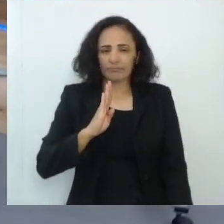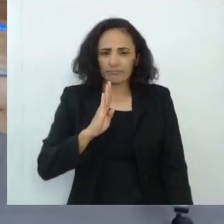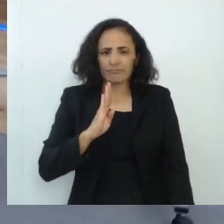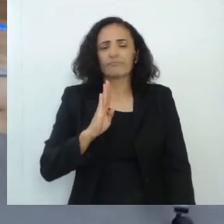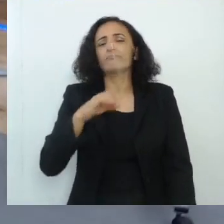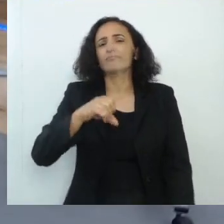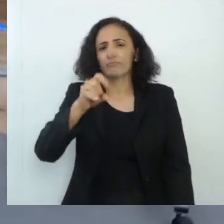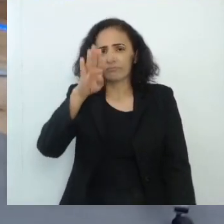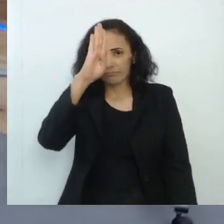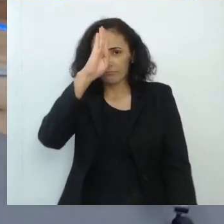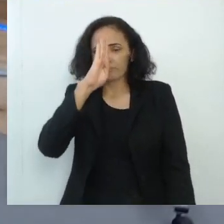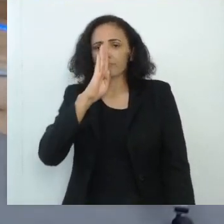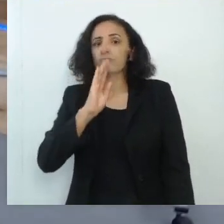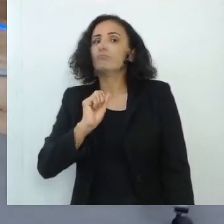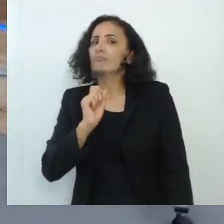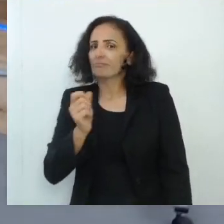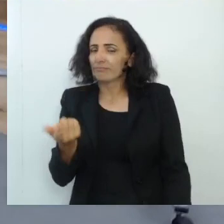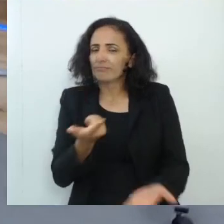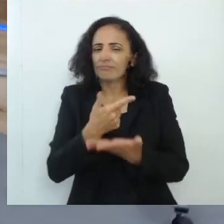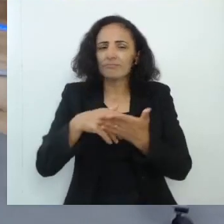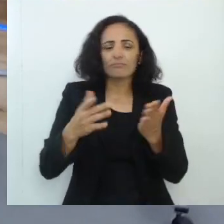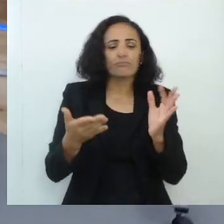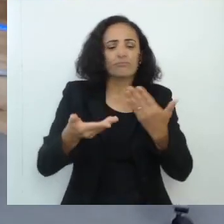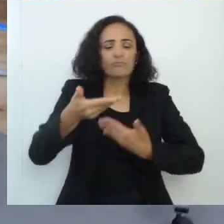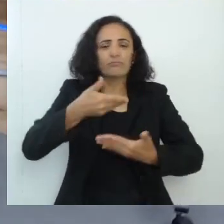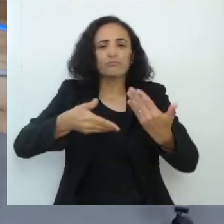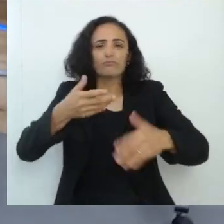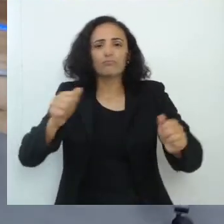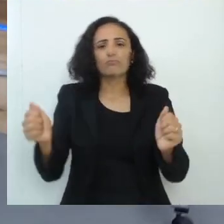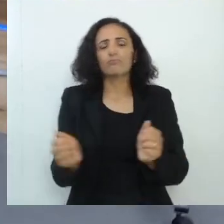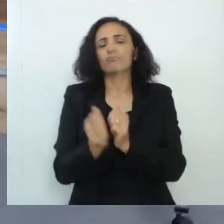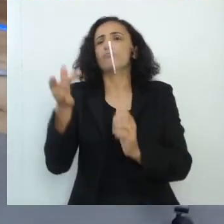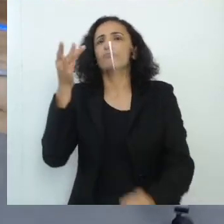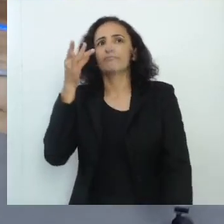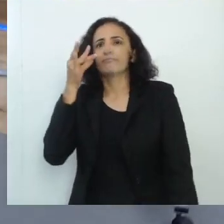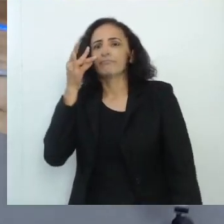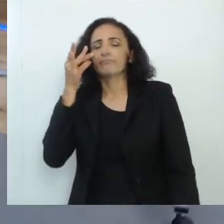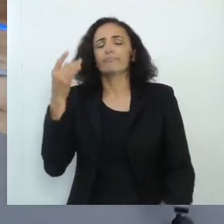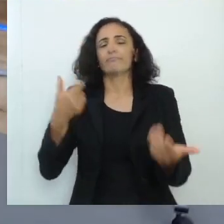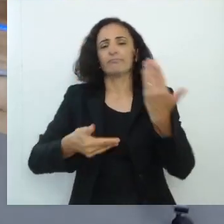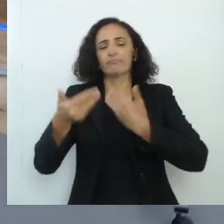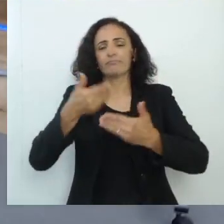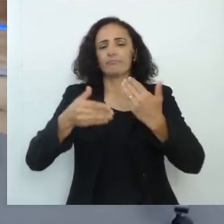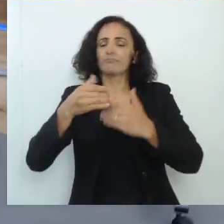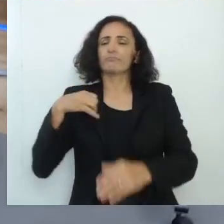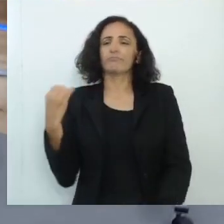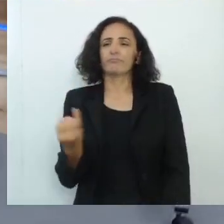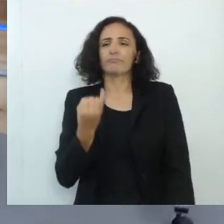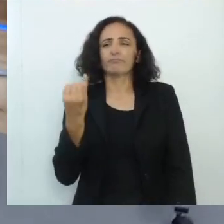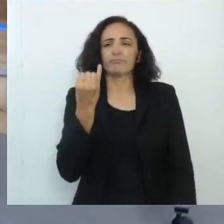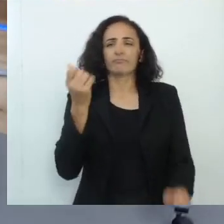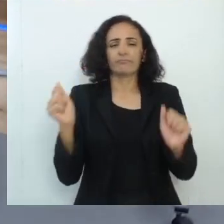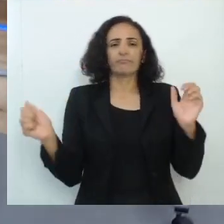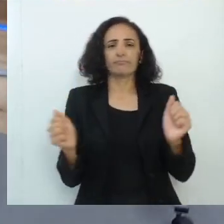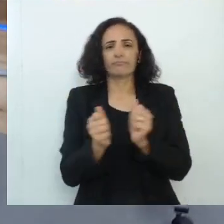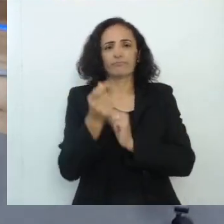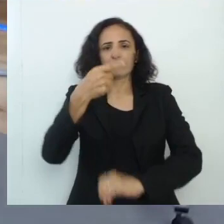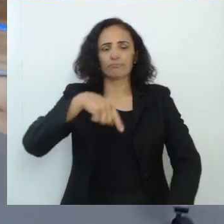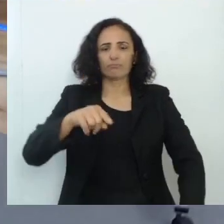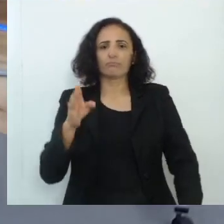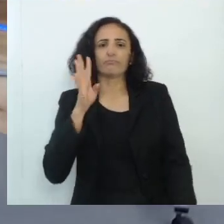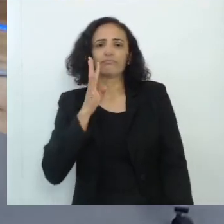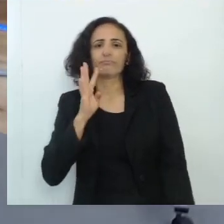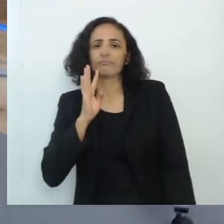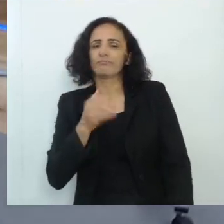internet, tu consegue assistir a gente ao vivo, tu consegue interagir com a gente ao vivo sem gastar um dado na tua internet. Então é importantíssimo você ter esse aplicativo,